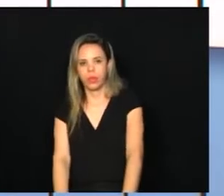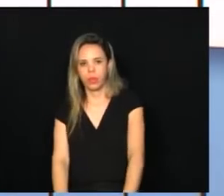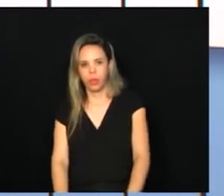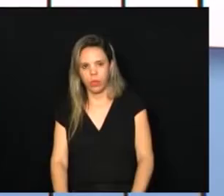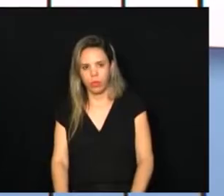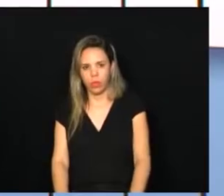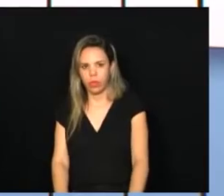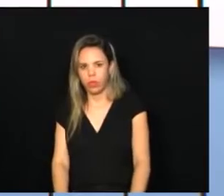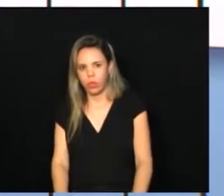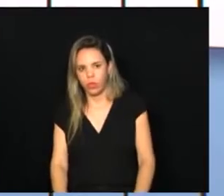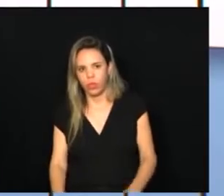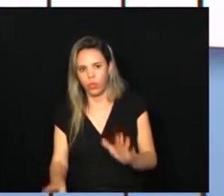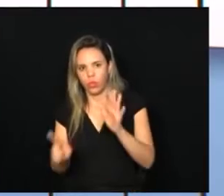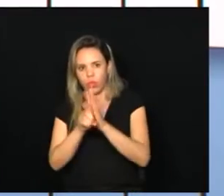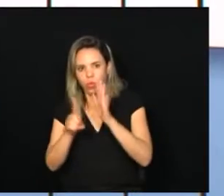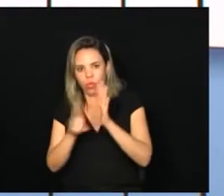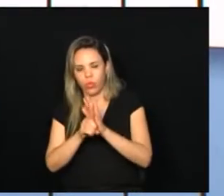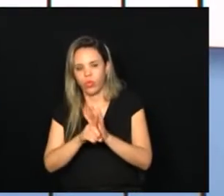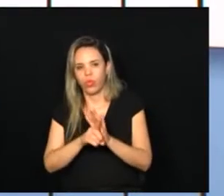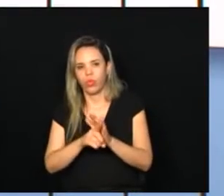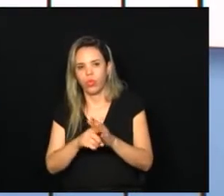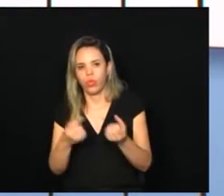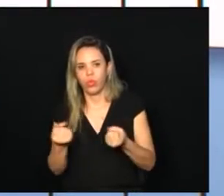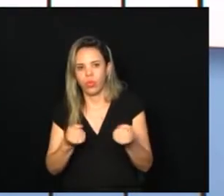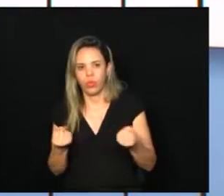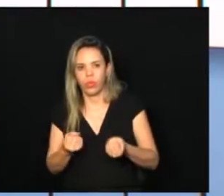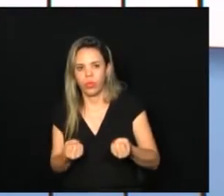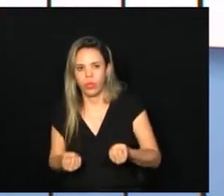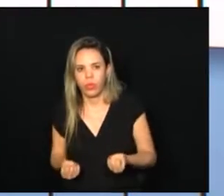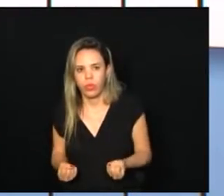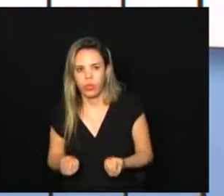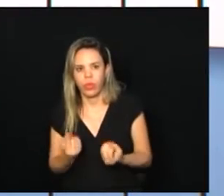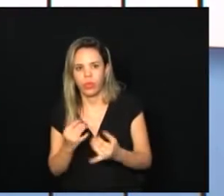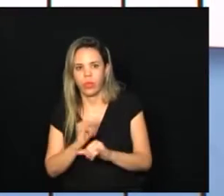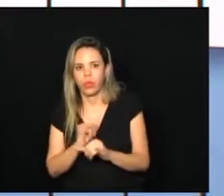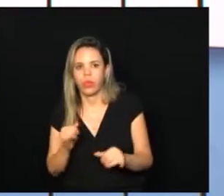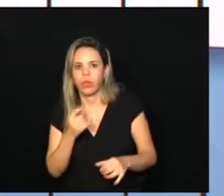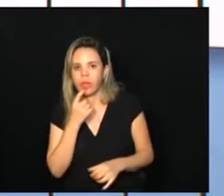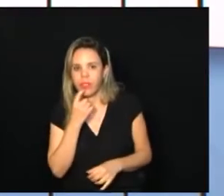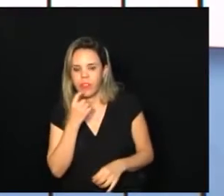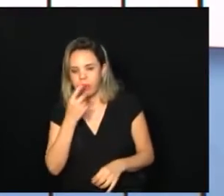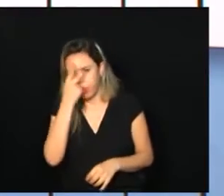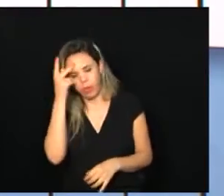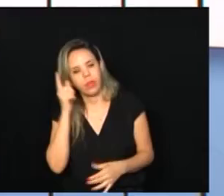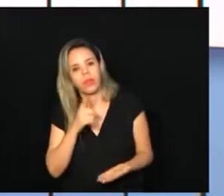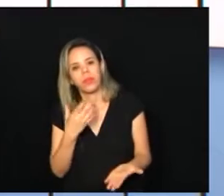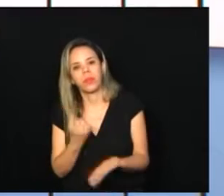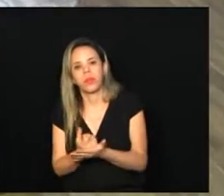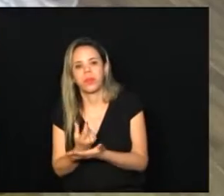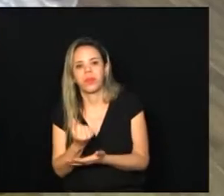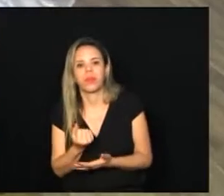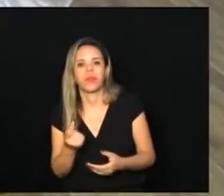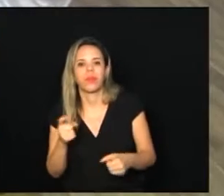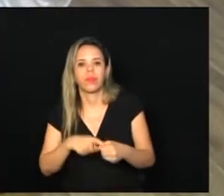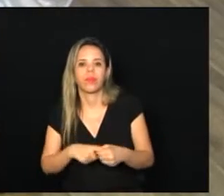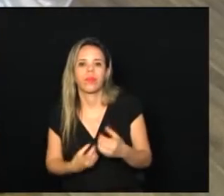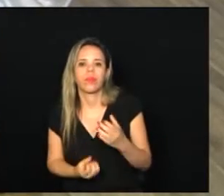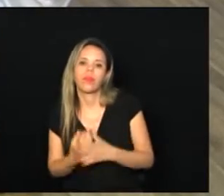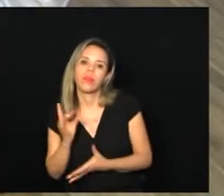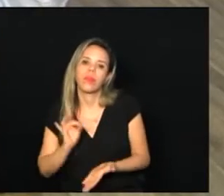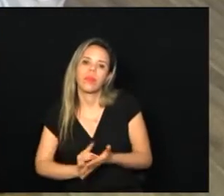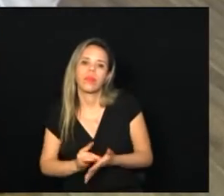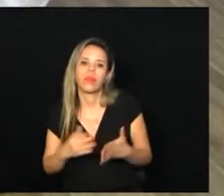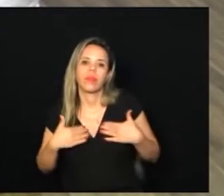da titularidade do proprietário do veículo. Então, é um dado bem importante para que esse ressarcimento aconteça